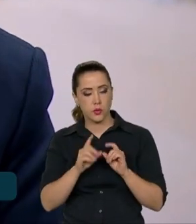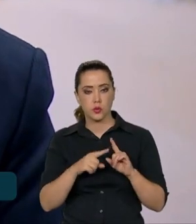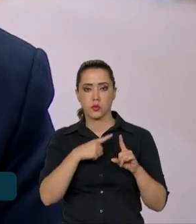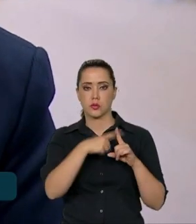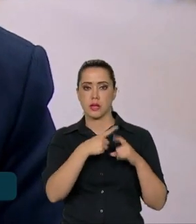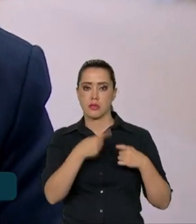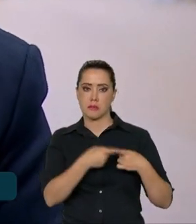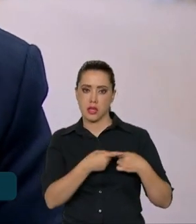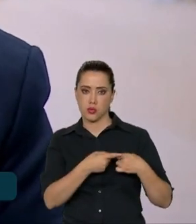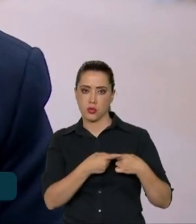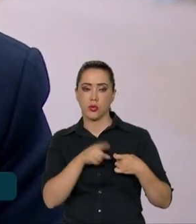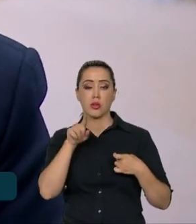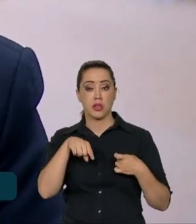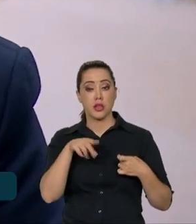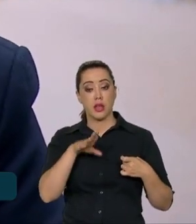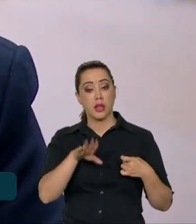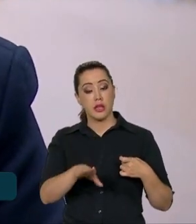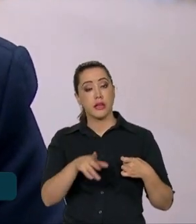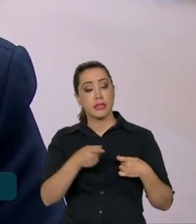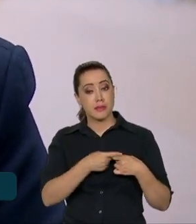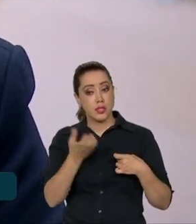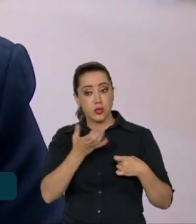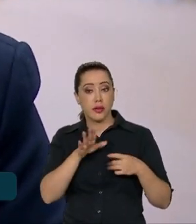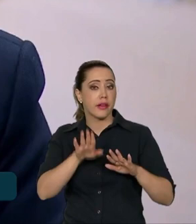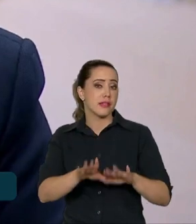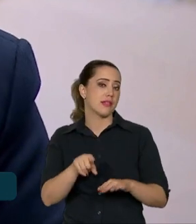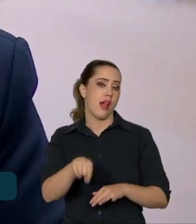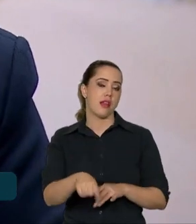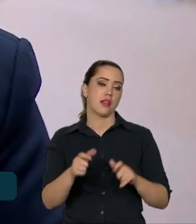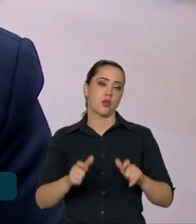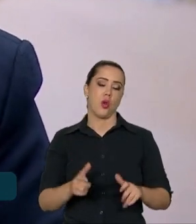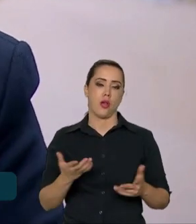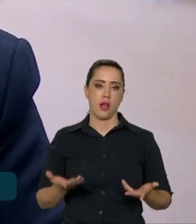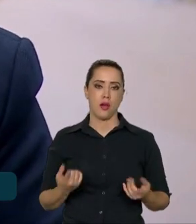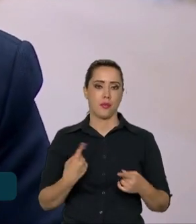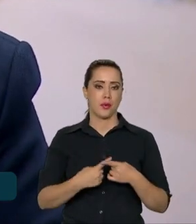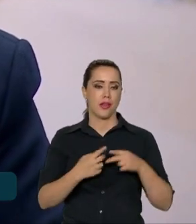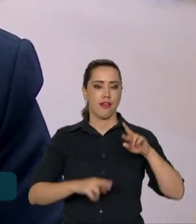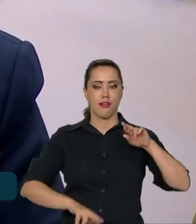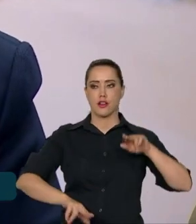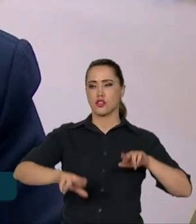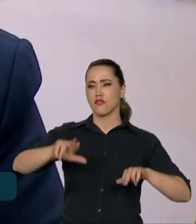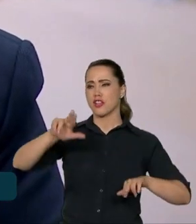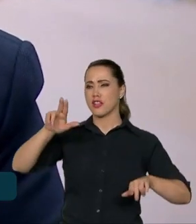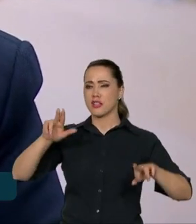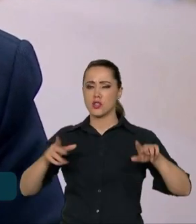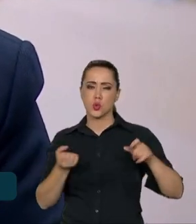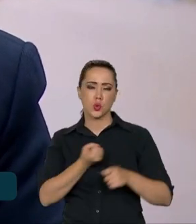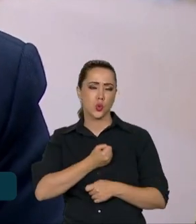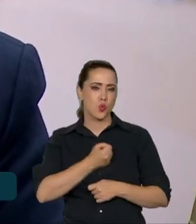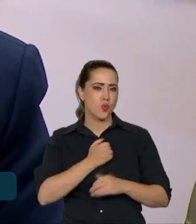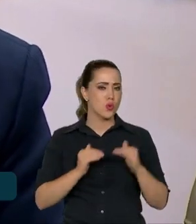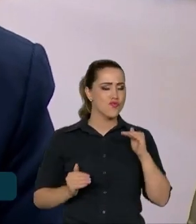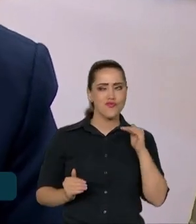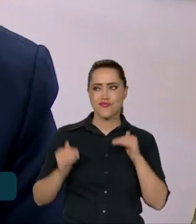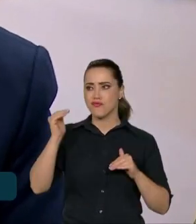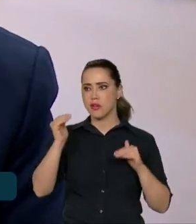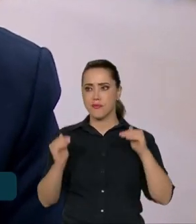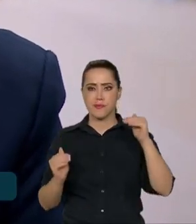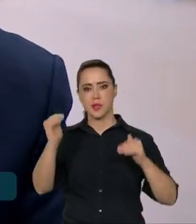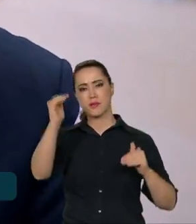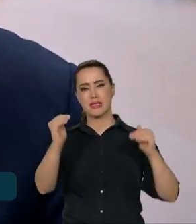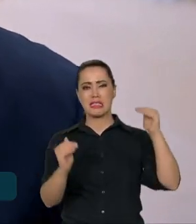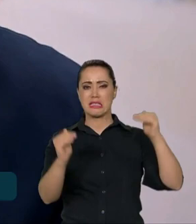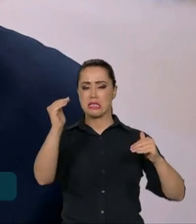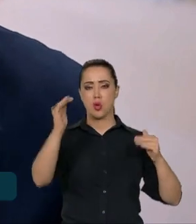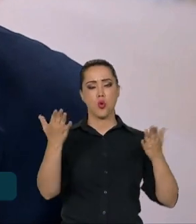esse médico possa ficar na região, nos locais, porque há desigualdades e números muito, muito desiguais de referente